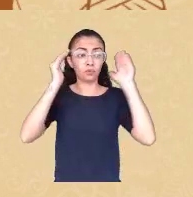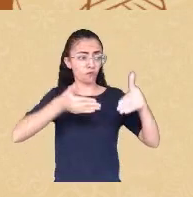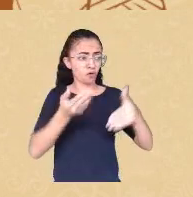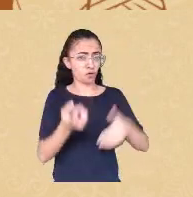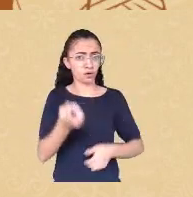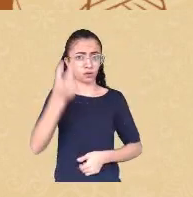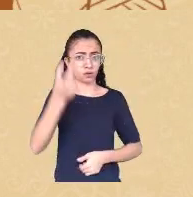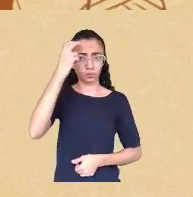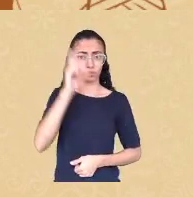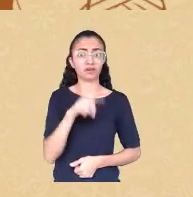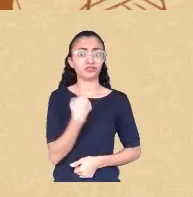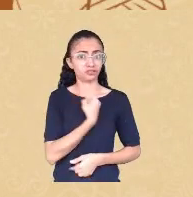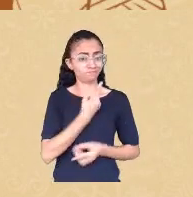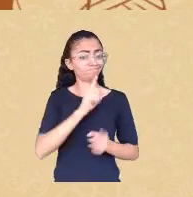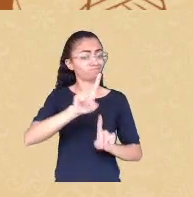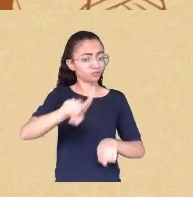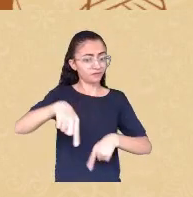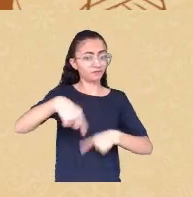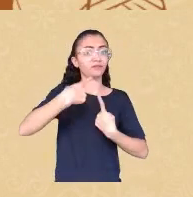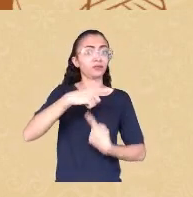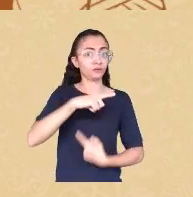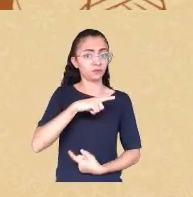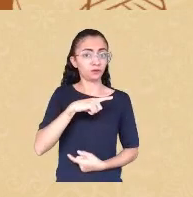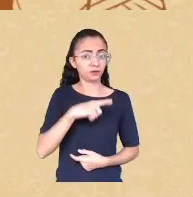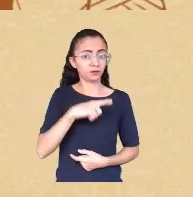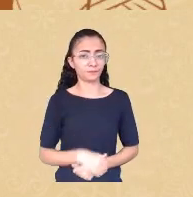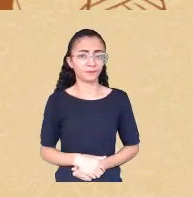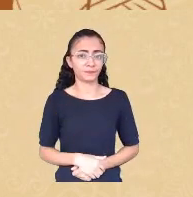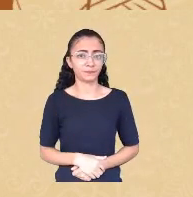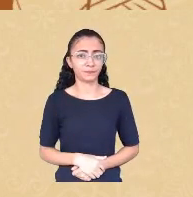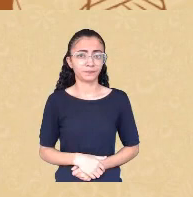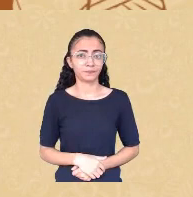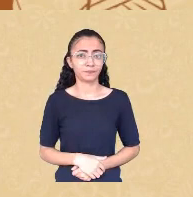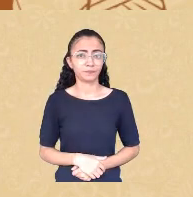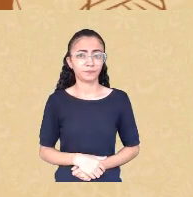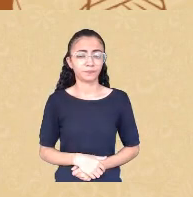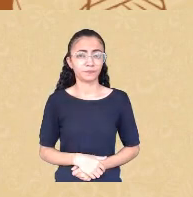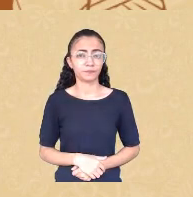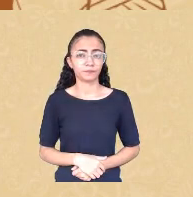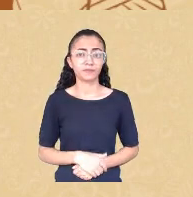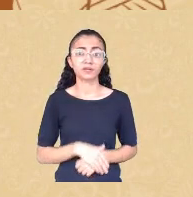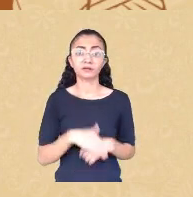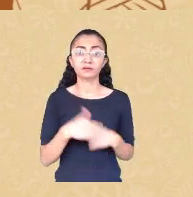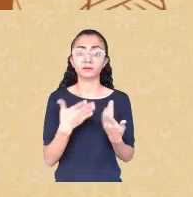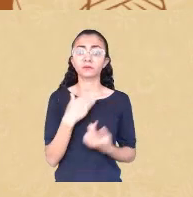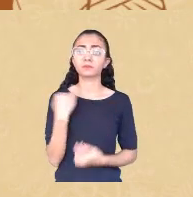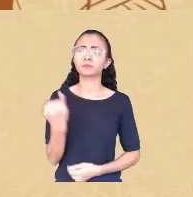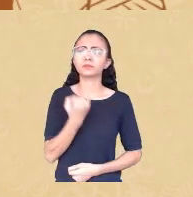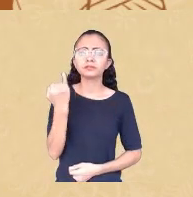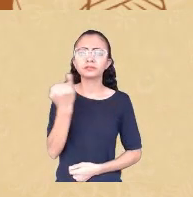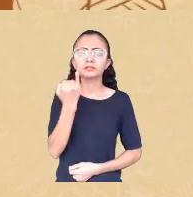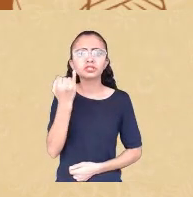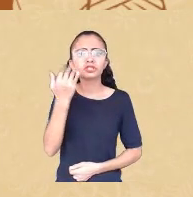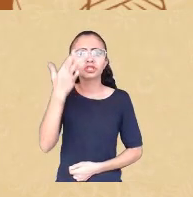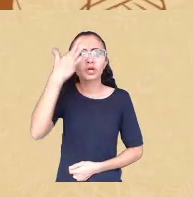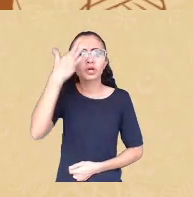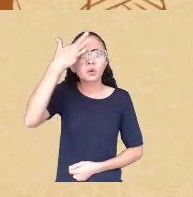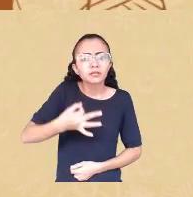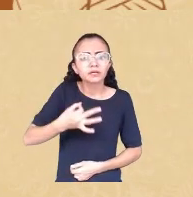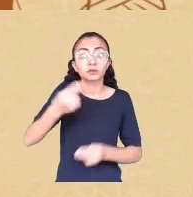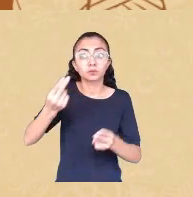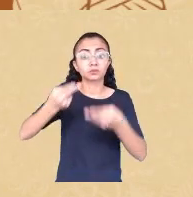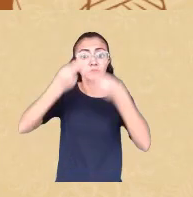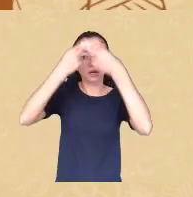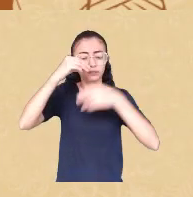monumental. Monumental. Então, o importante é entender que esses traumas estão presentes e